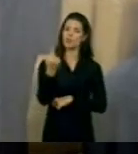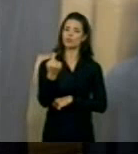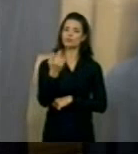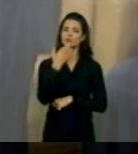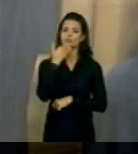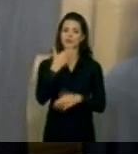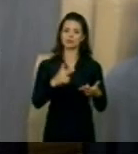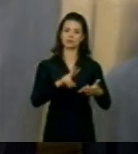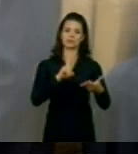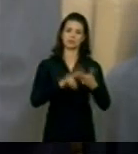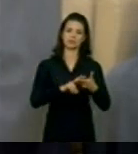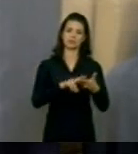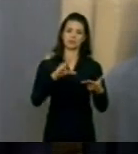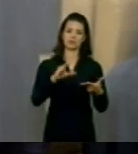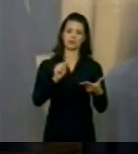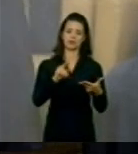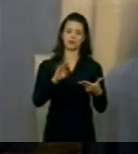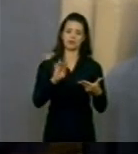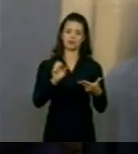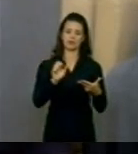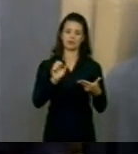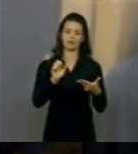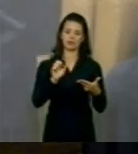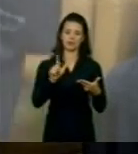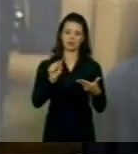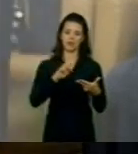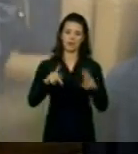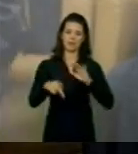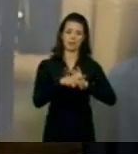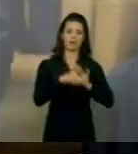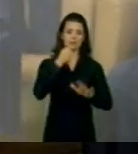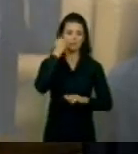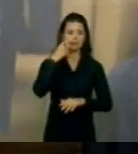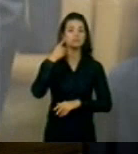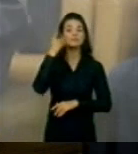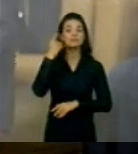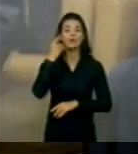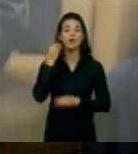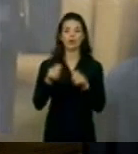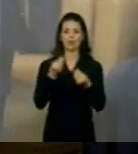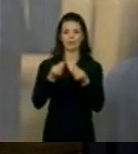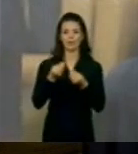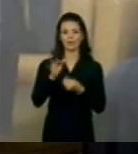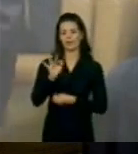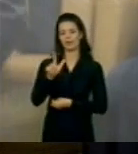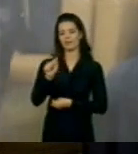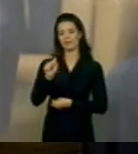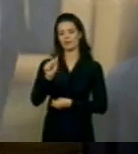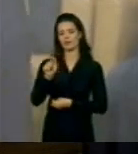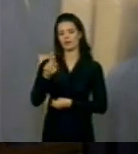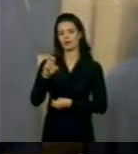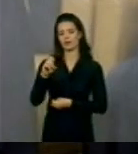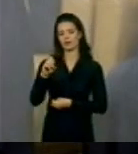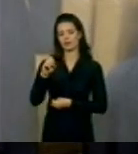prisão cautelar prevista para parlamentares, aquela realizada em flagrante delito de